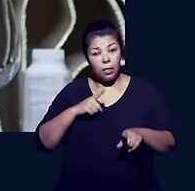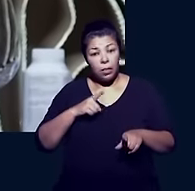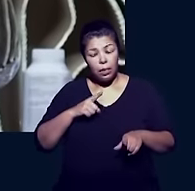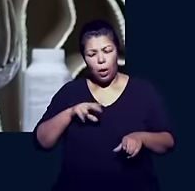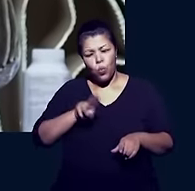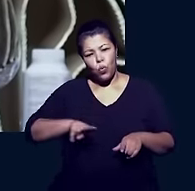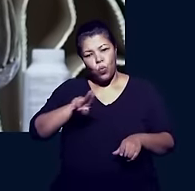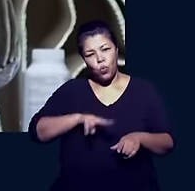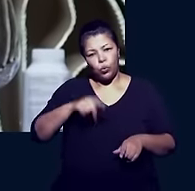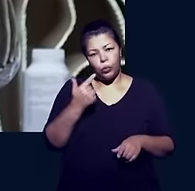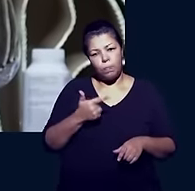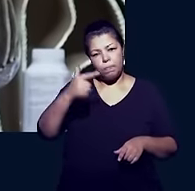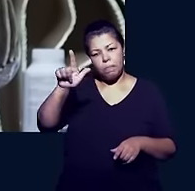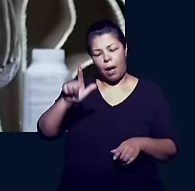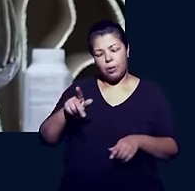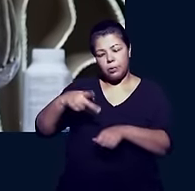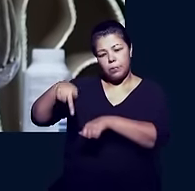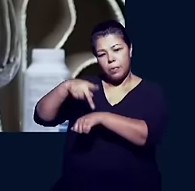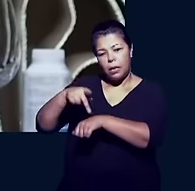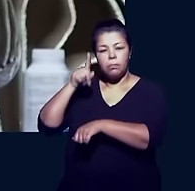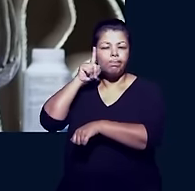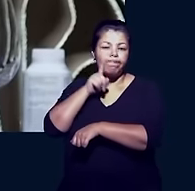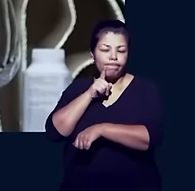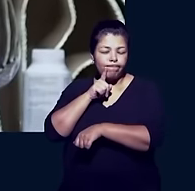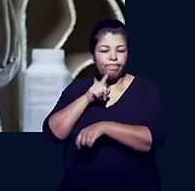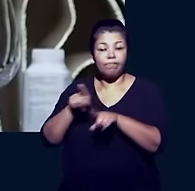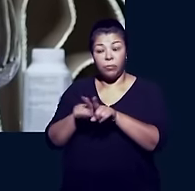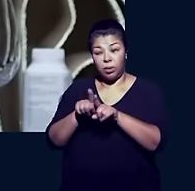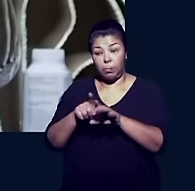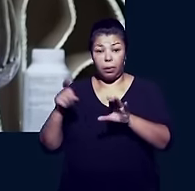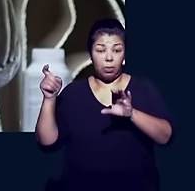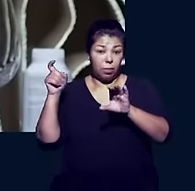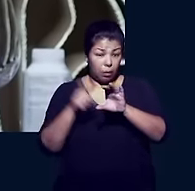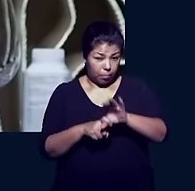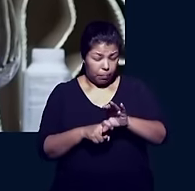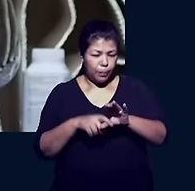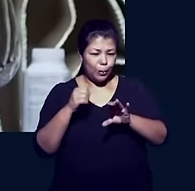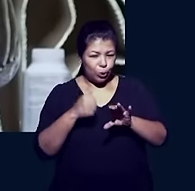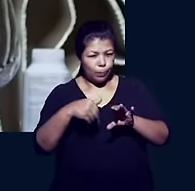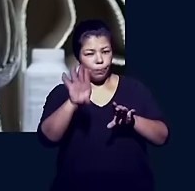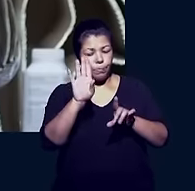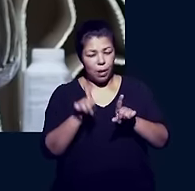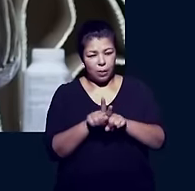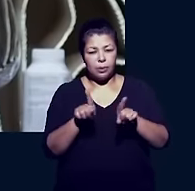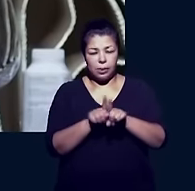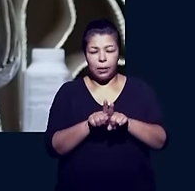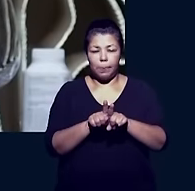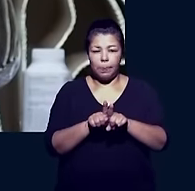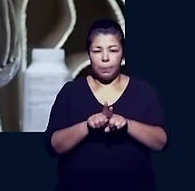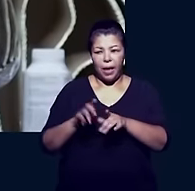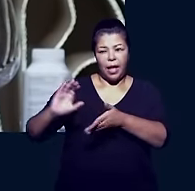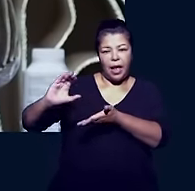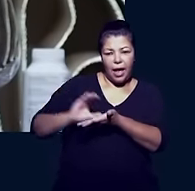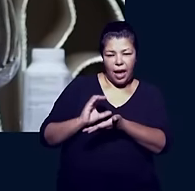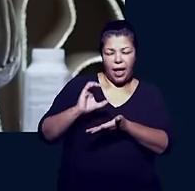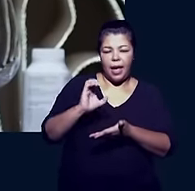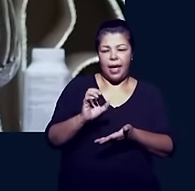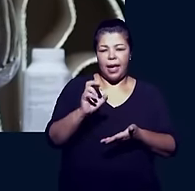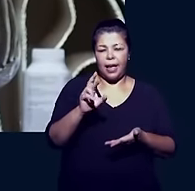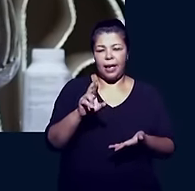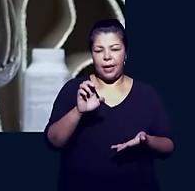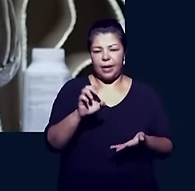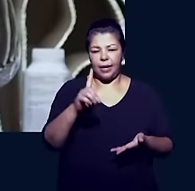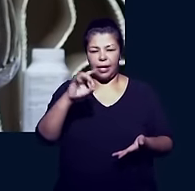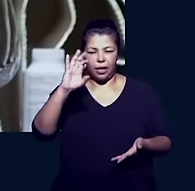a gente veja alguma fraqueza em alguns setores mais dependentes de crédito na economia americana o consumo americano ainda tá muito forte a gente tá